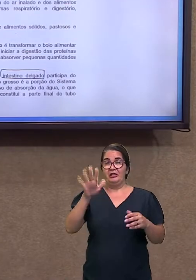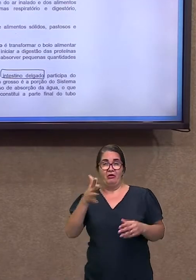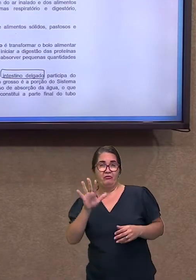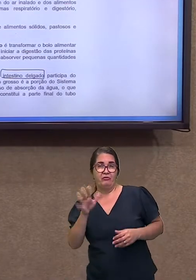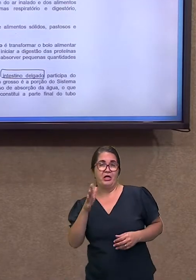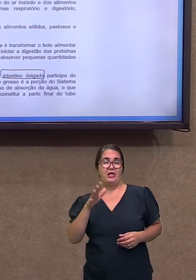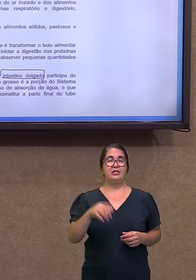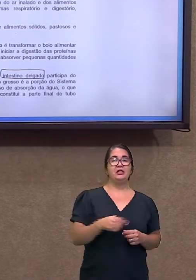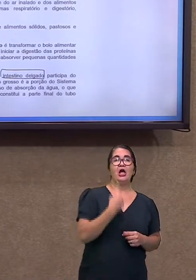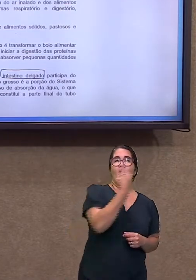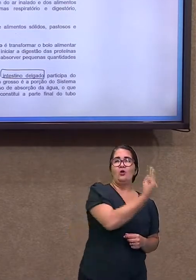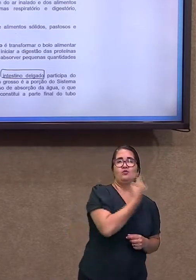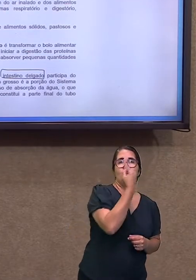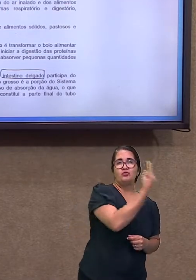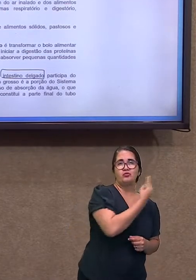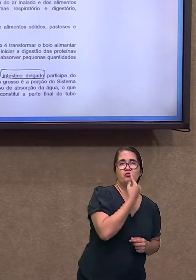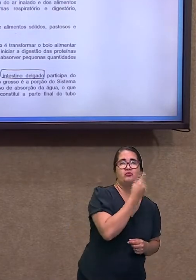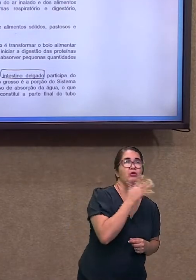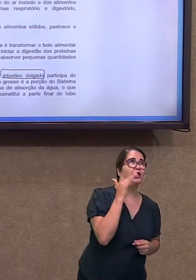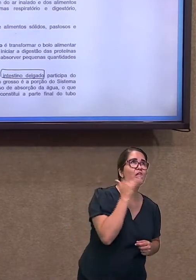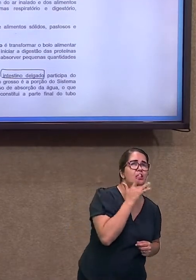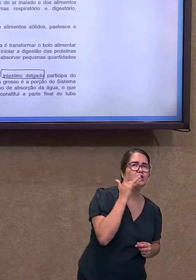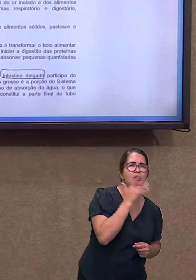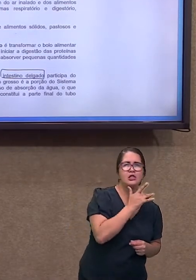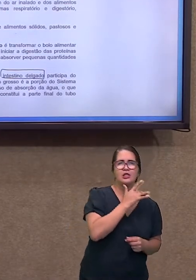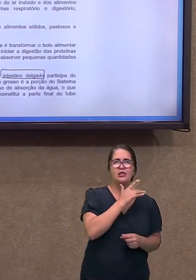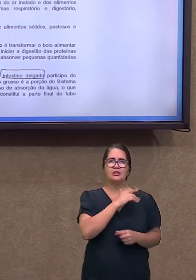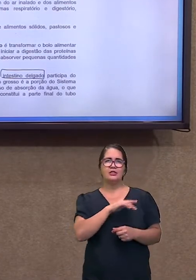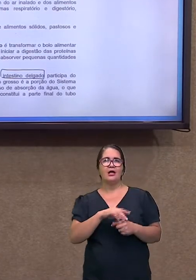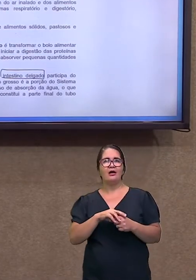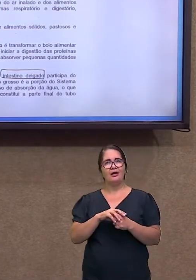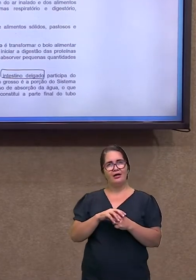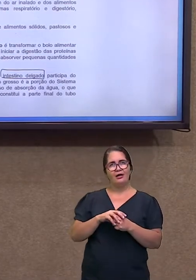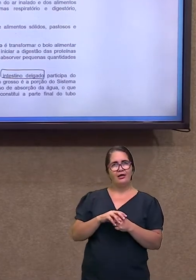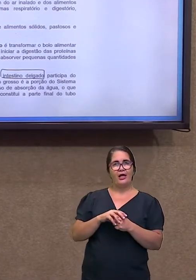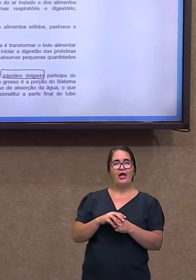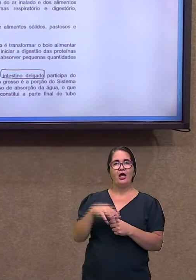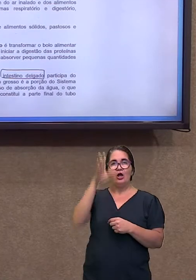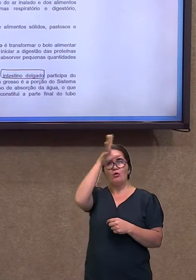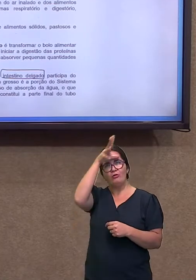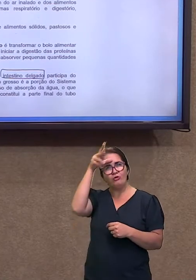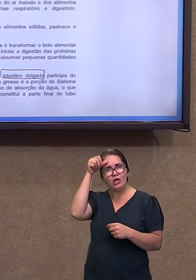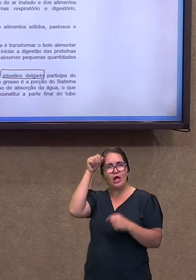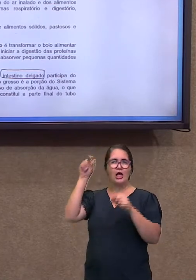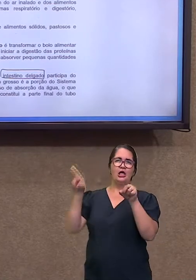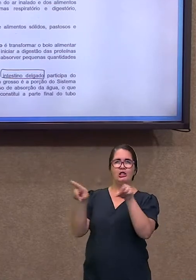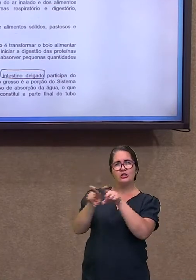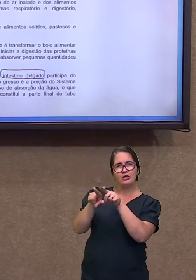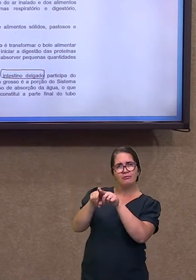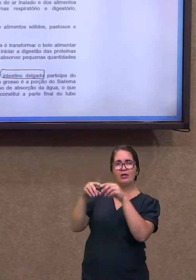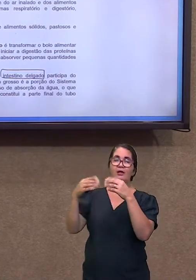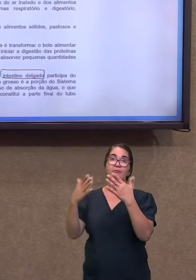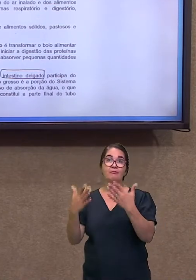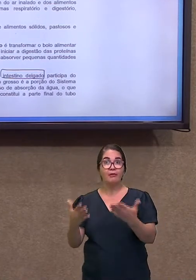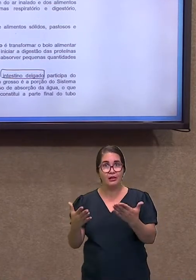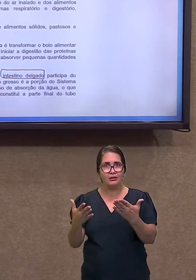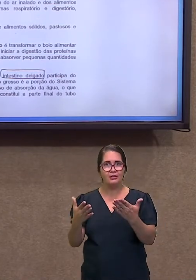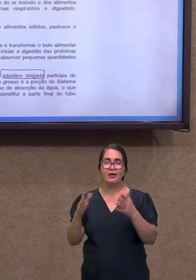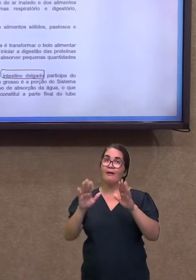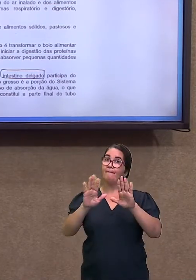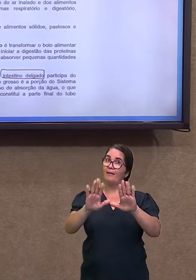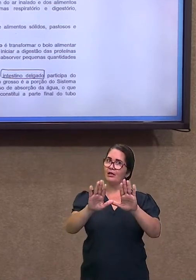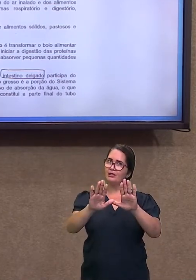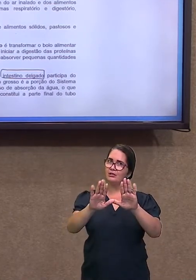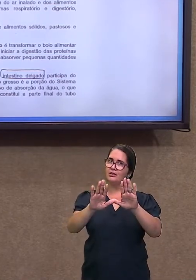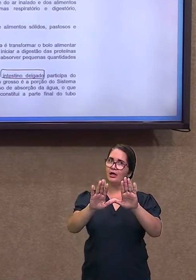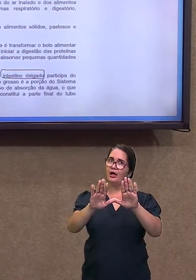né? É líquido? É. É importante? Pode ser. Mas você também precisa da